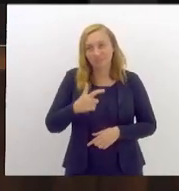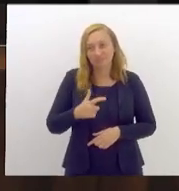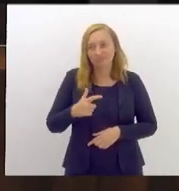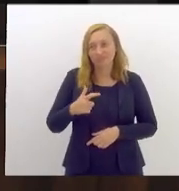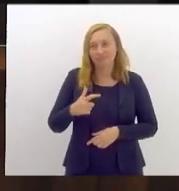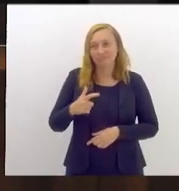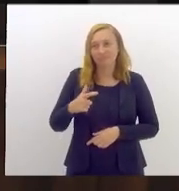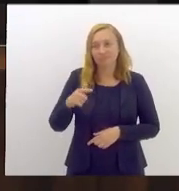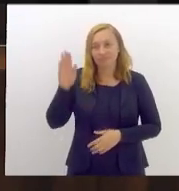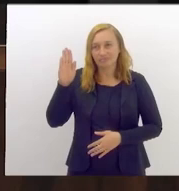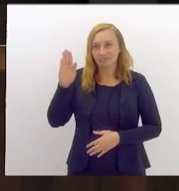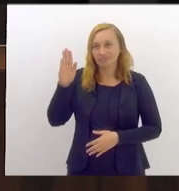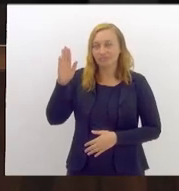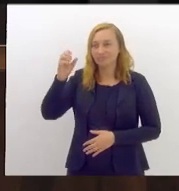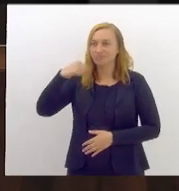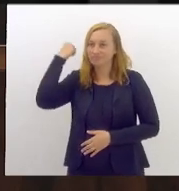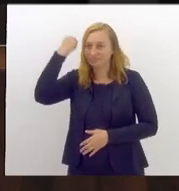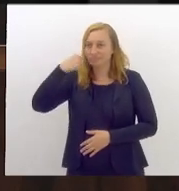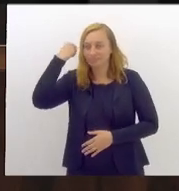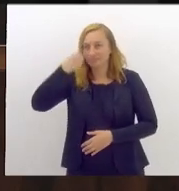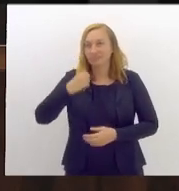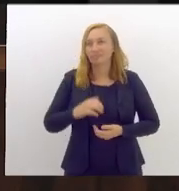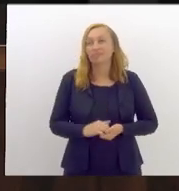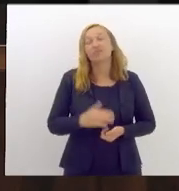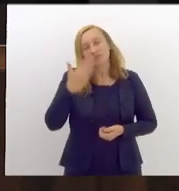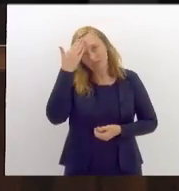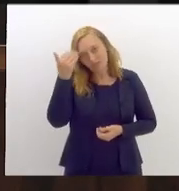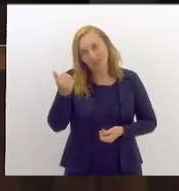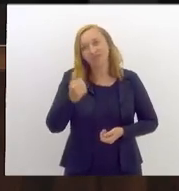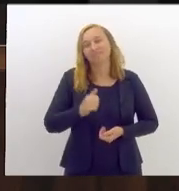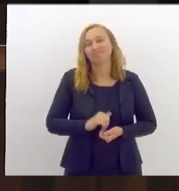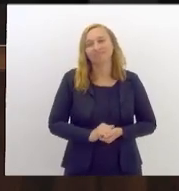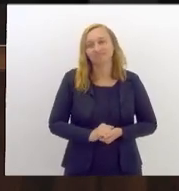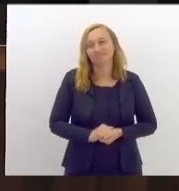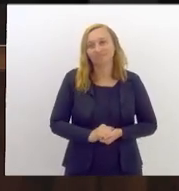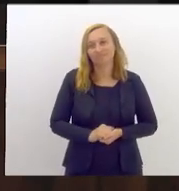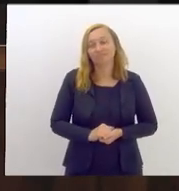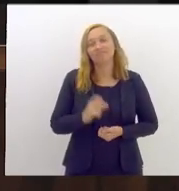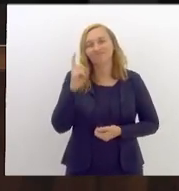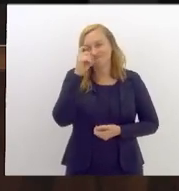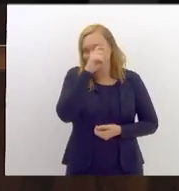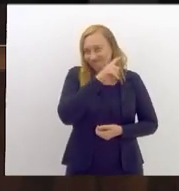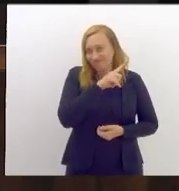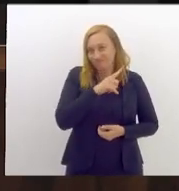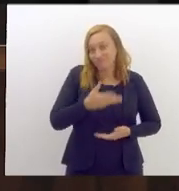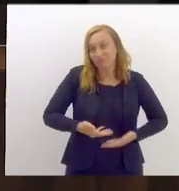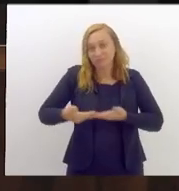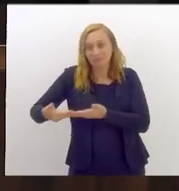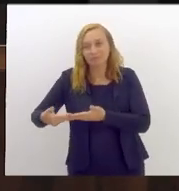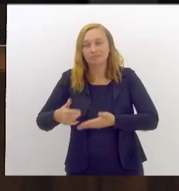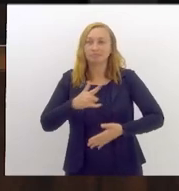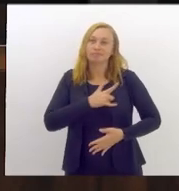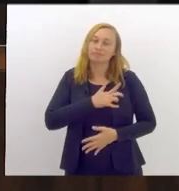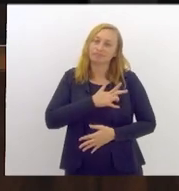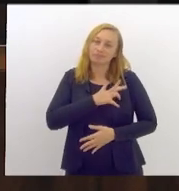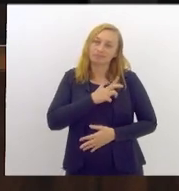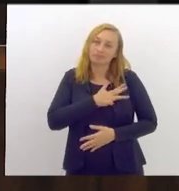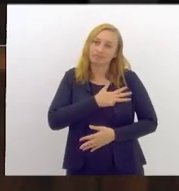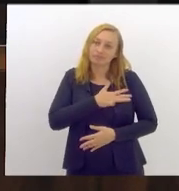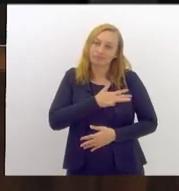Senado Eu sabia que seria muito difícil foi um convite do presidente Lula